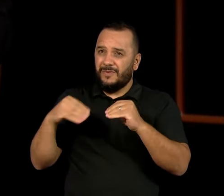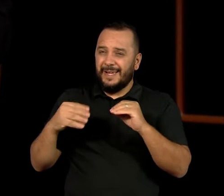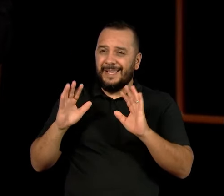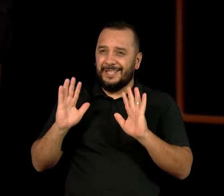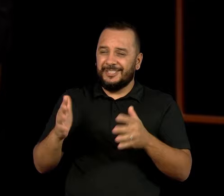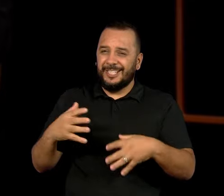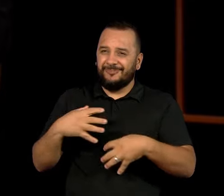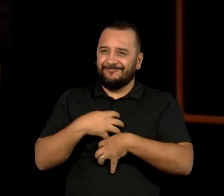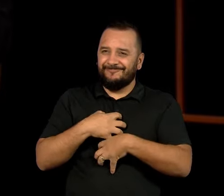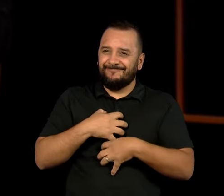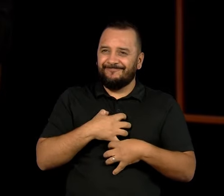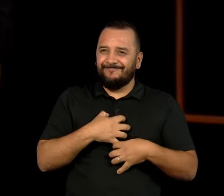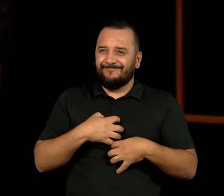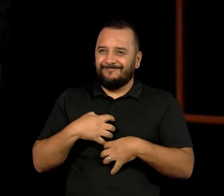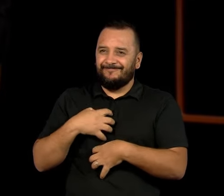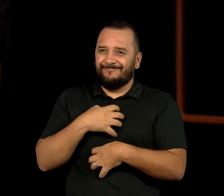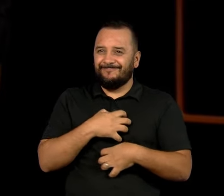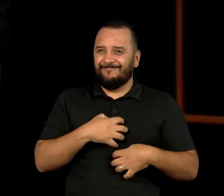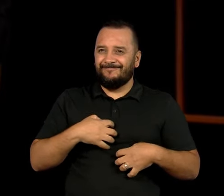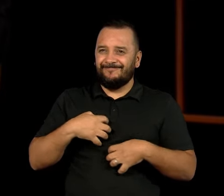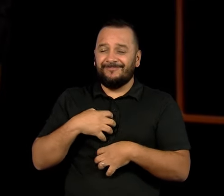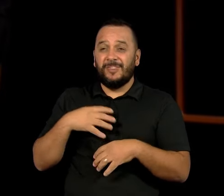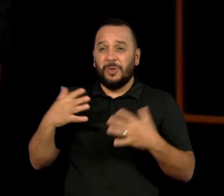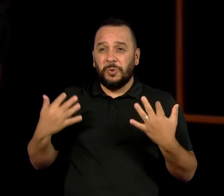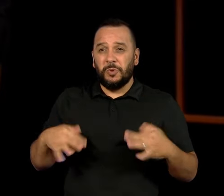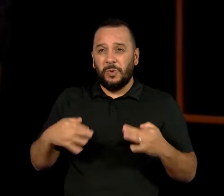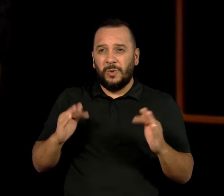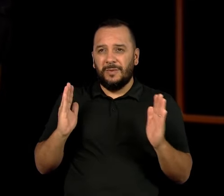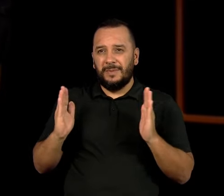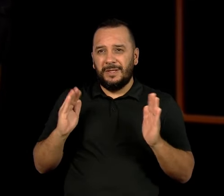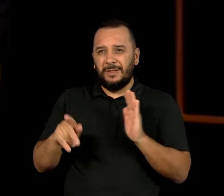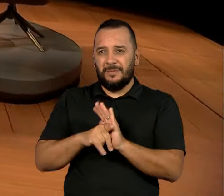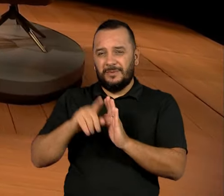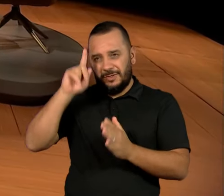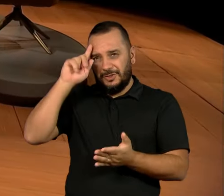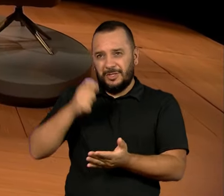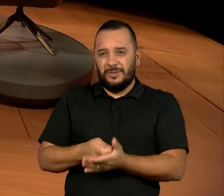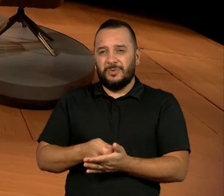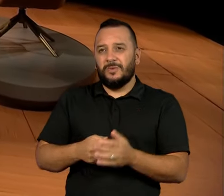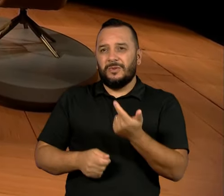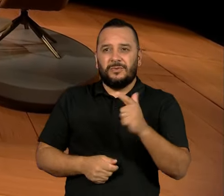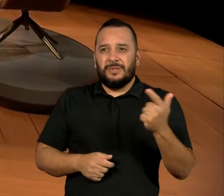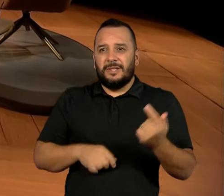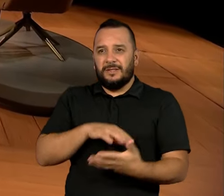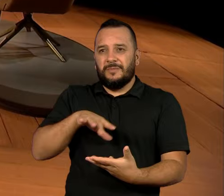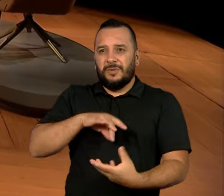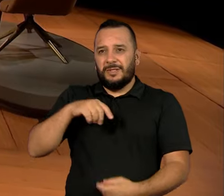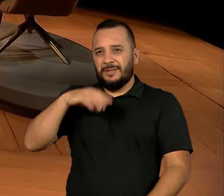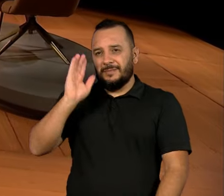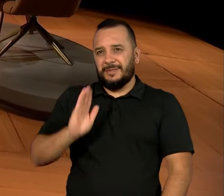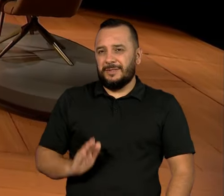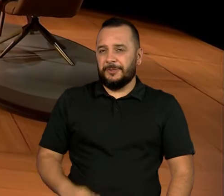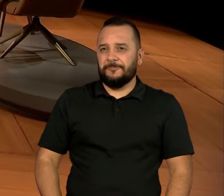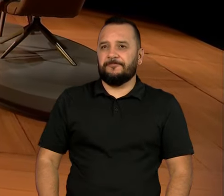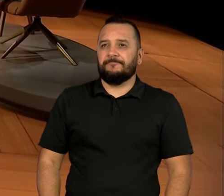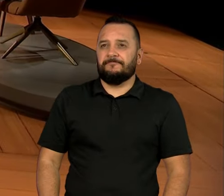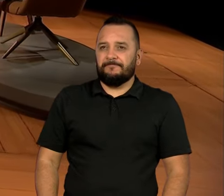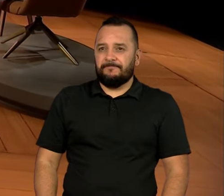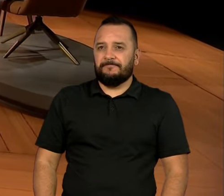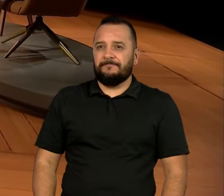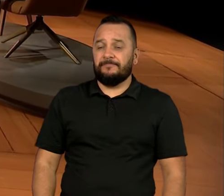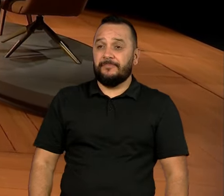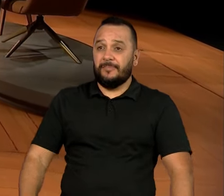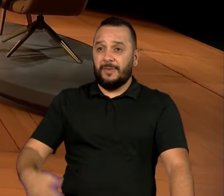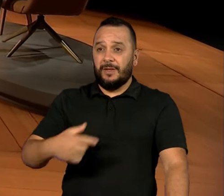muito nessa dor, né, da ditadura, da falta de democracia no país. Nesse momento, eu